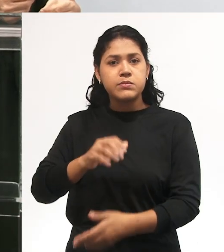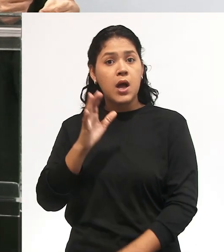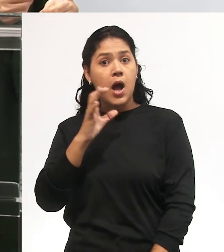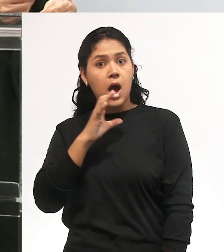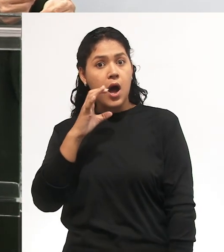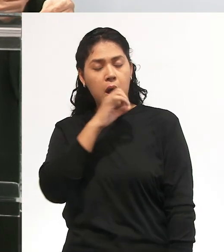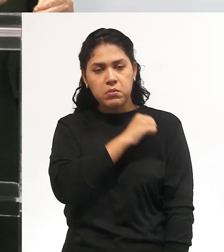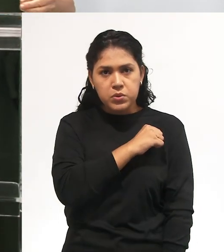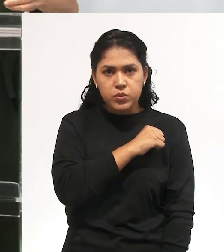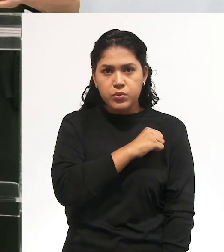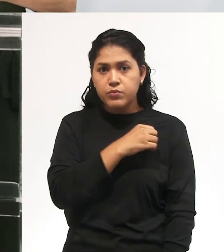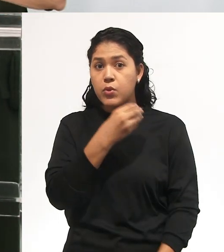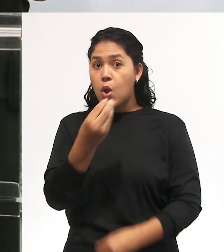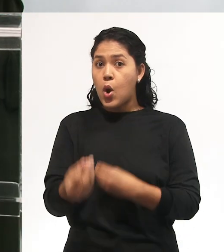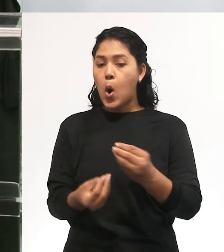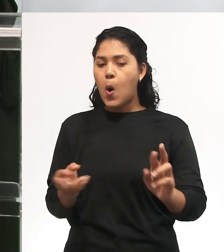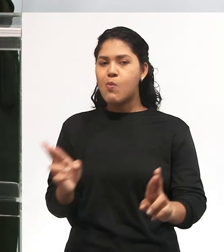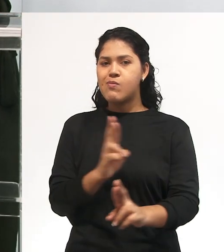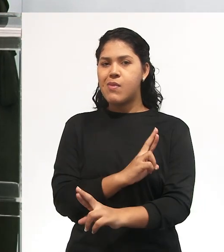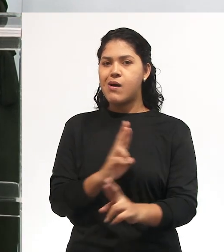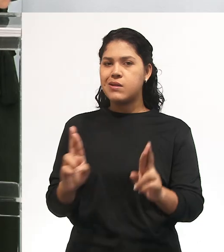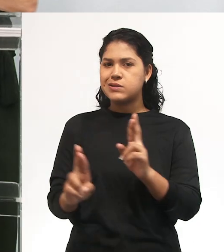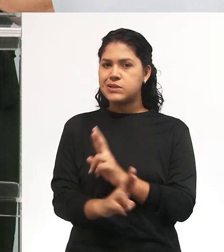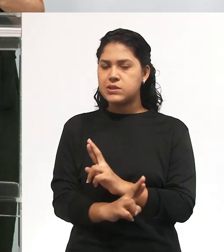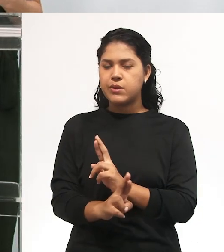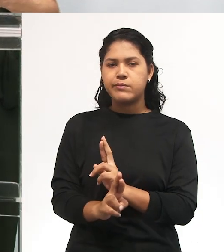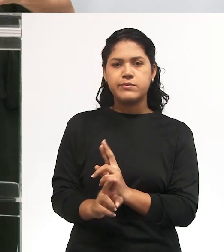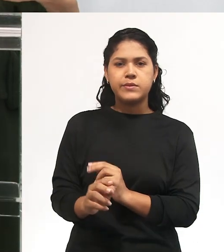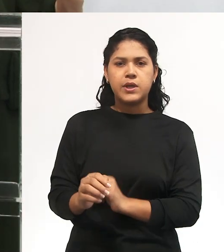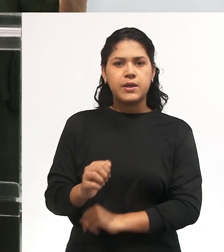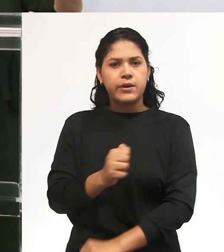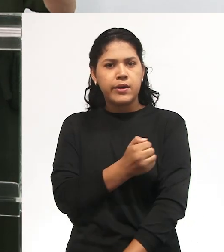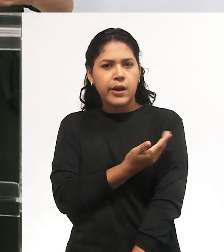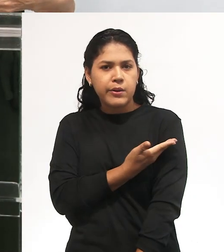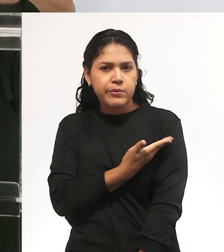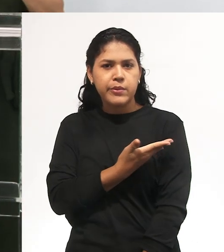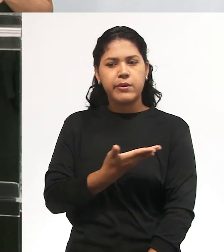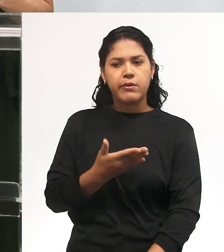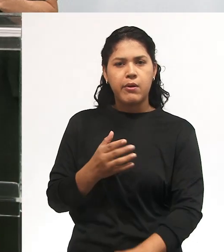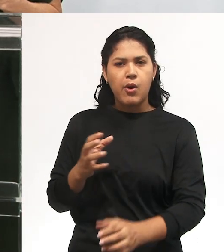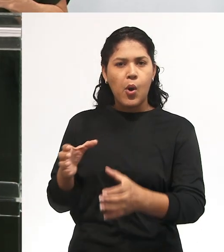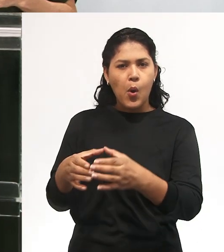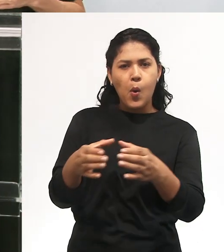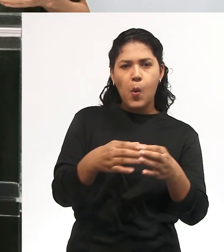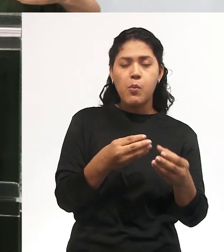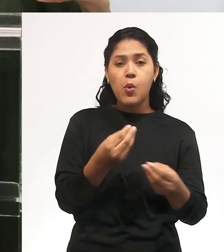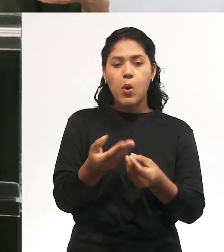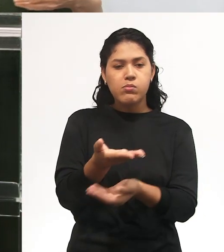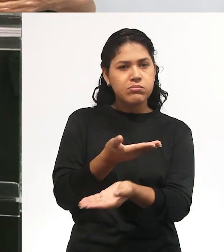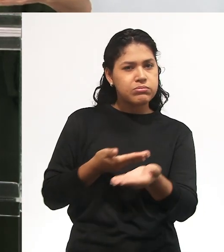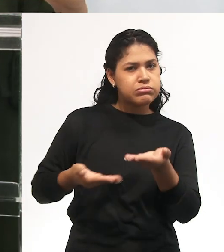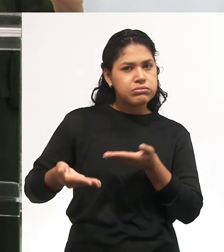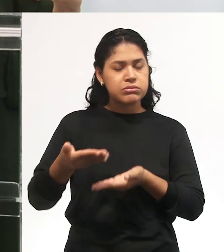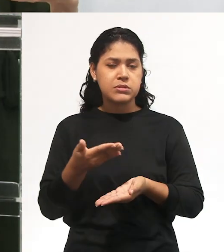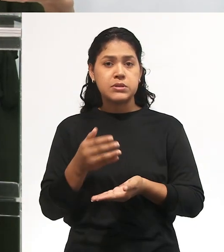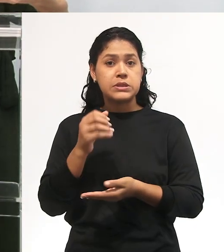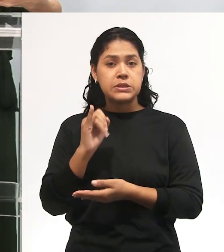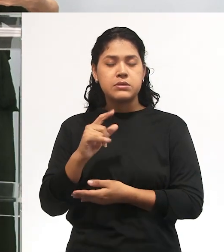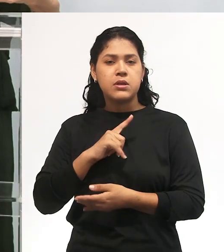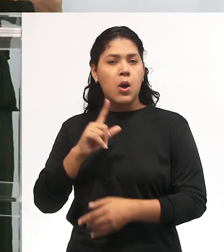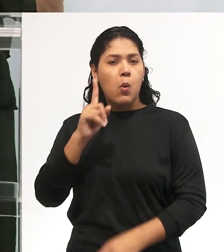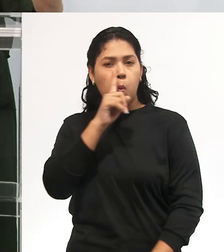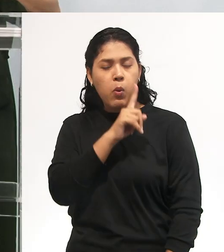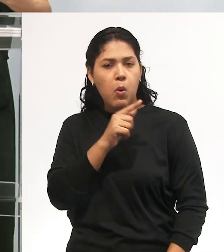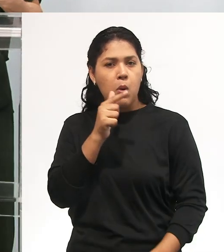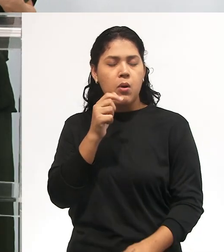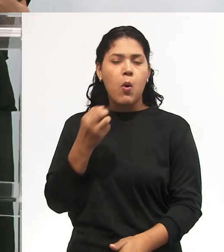se relacionou, se o trabalho foi em grupo, se ele interagiu, se diante de um